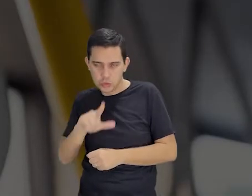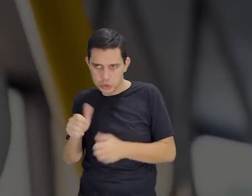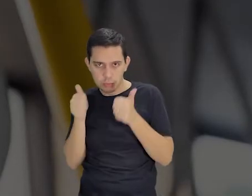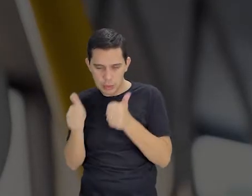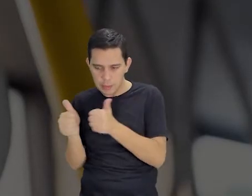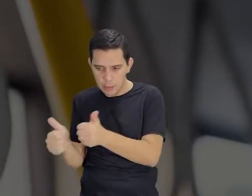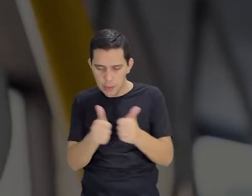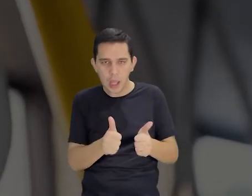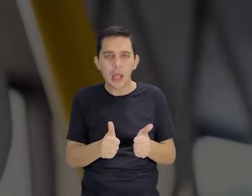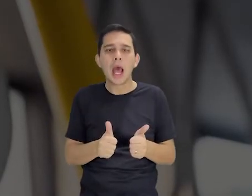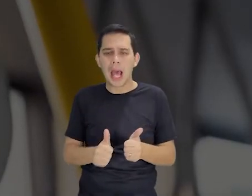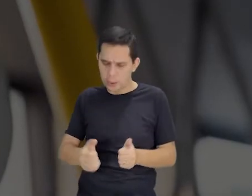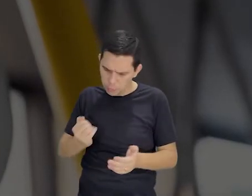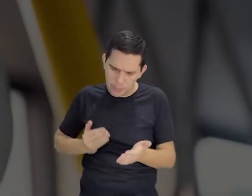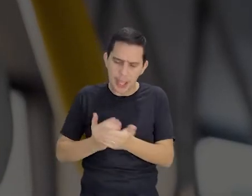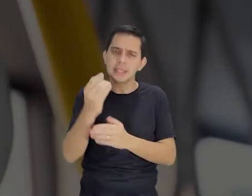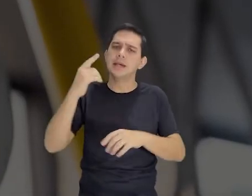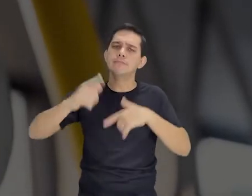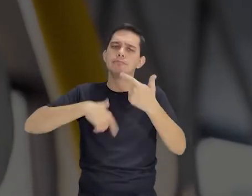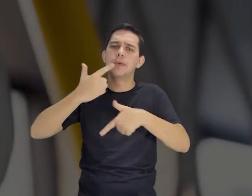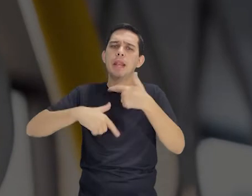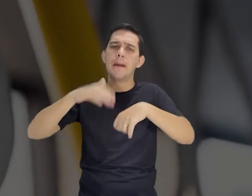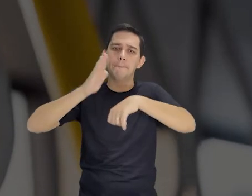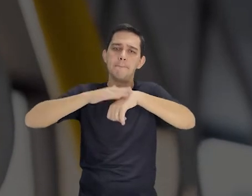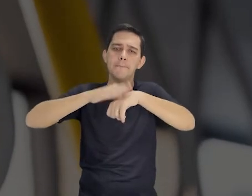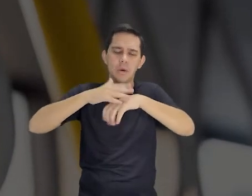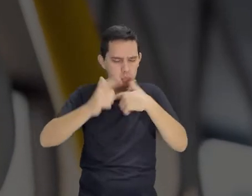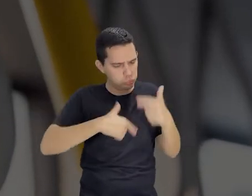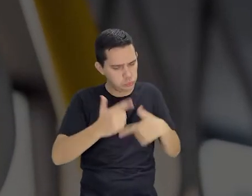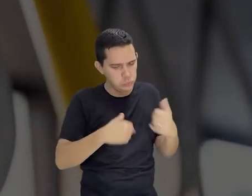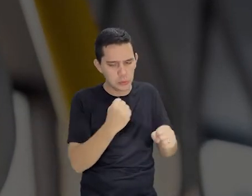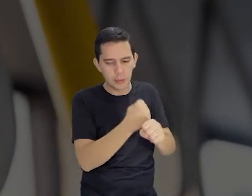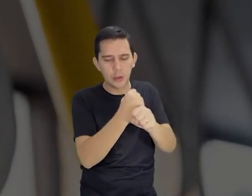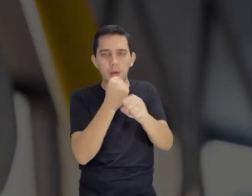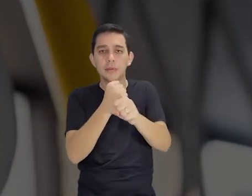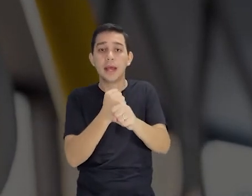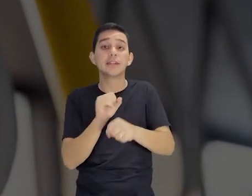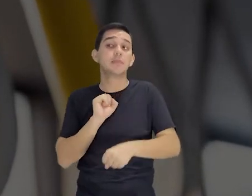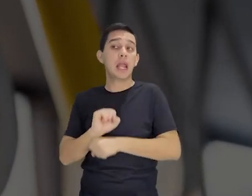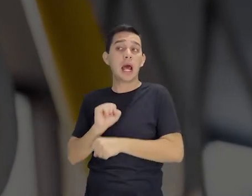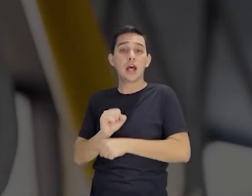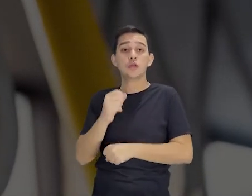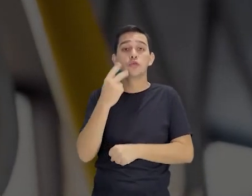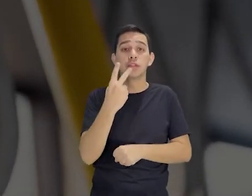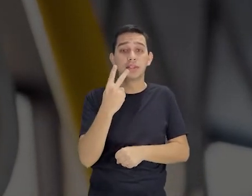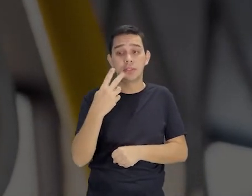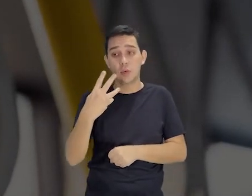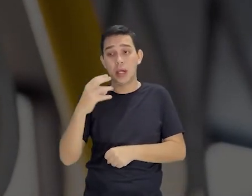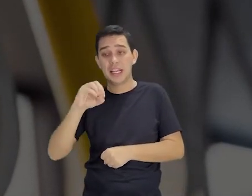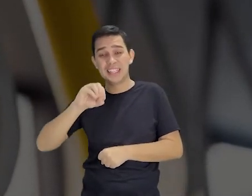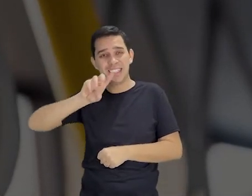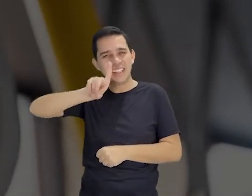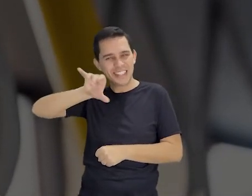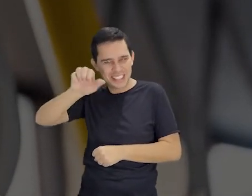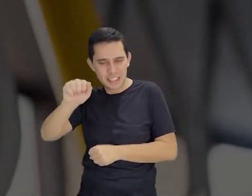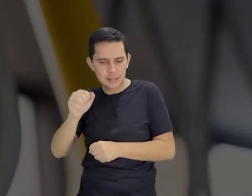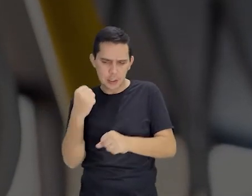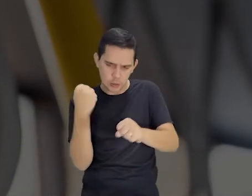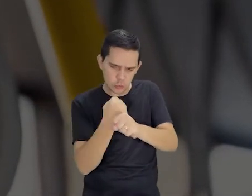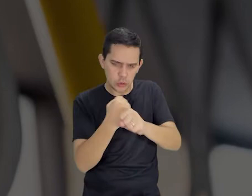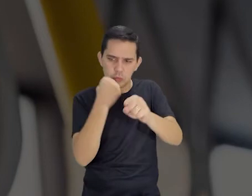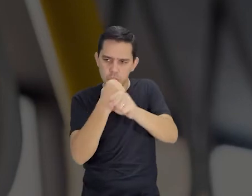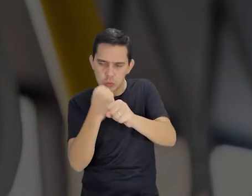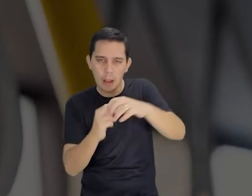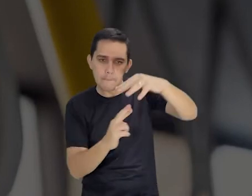os abrigos nos pontos de ônibus num prazo de 240 dias, contados a partir do término do prazo